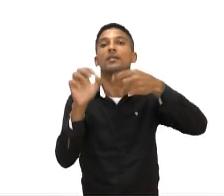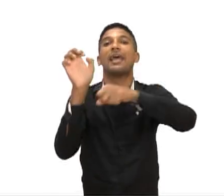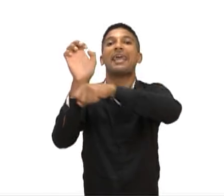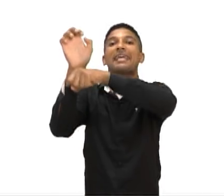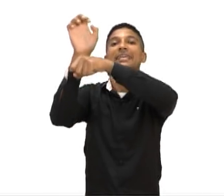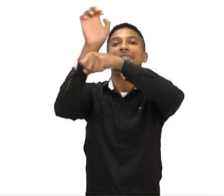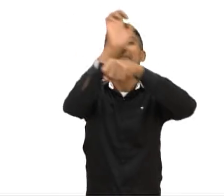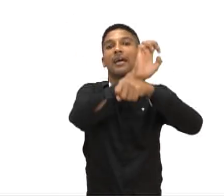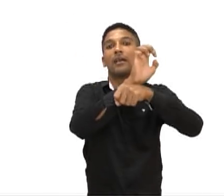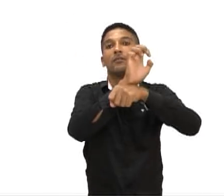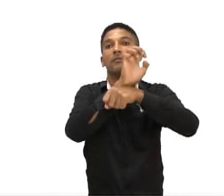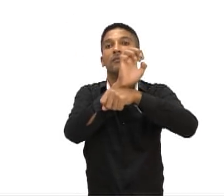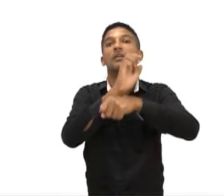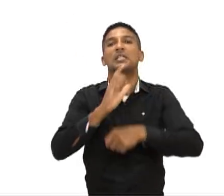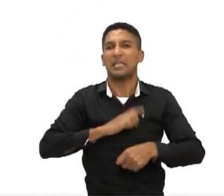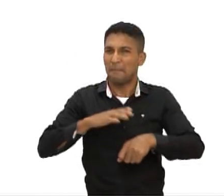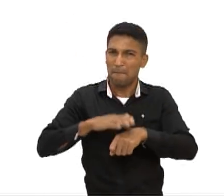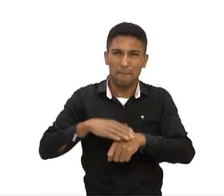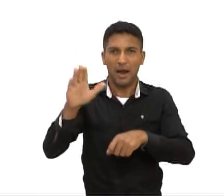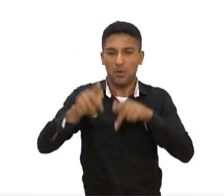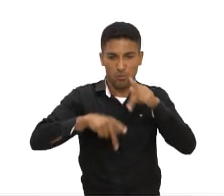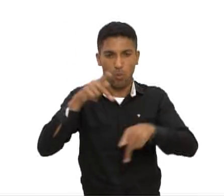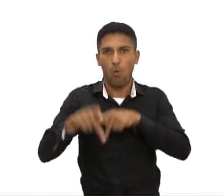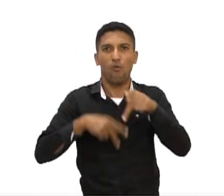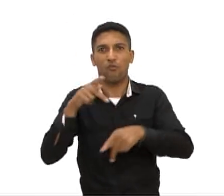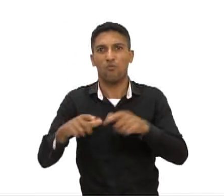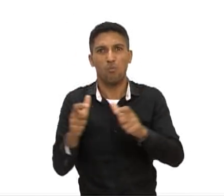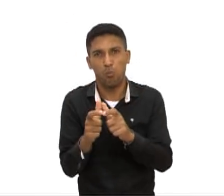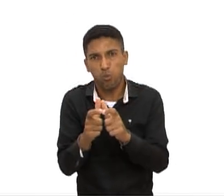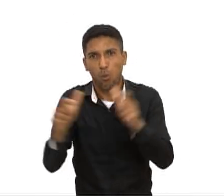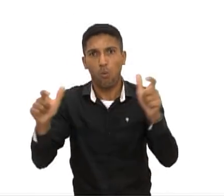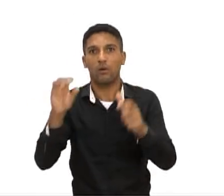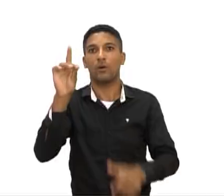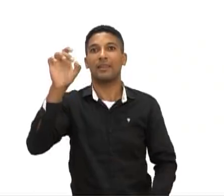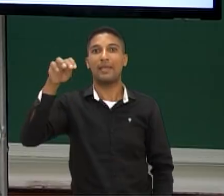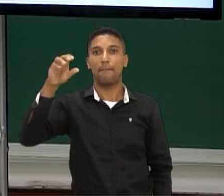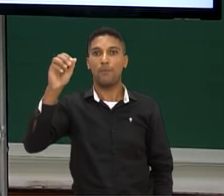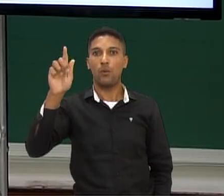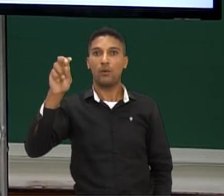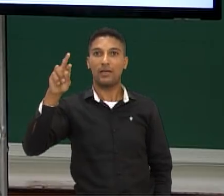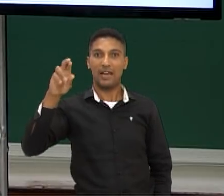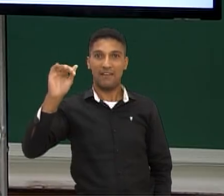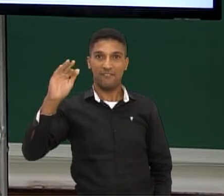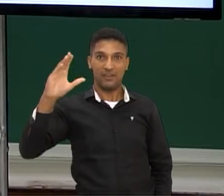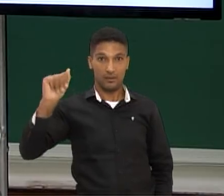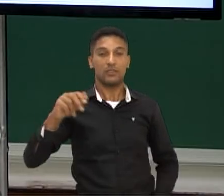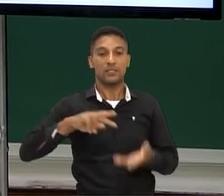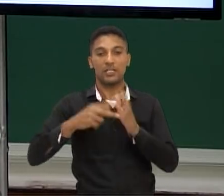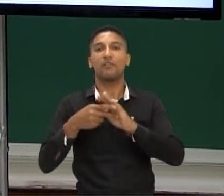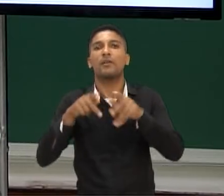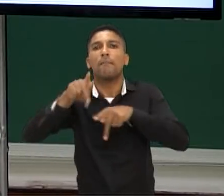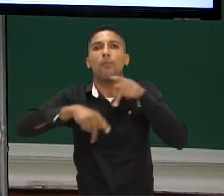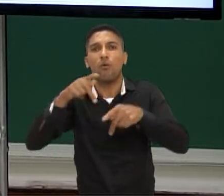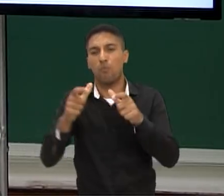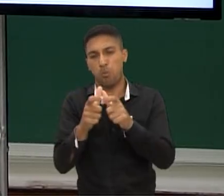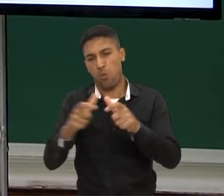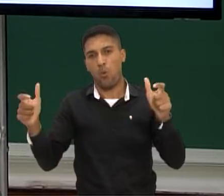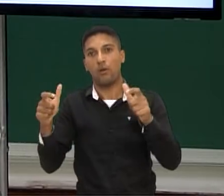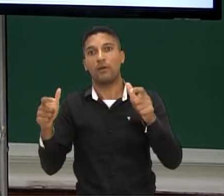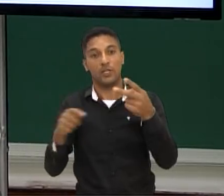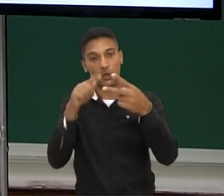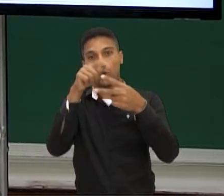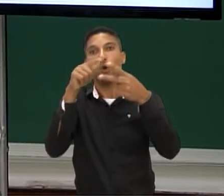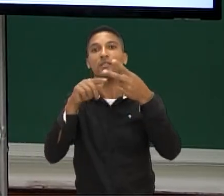concentração demográfica e 2 com menor concentração demográfica. Eu vou deixar para vocês aqui o mapinha. Lembrem